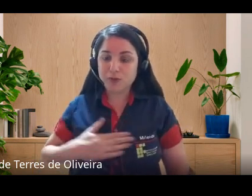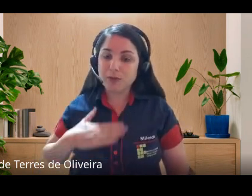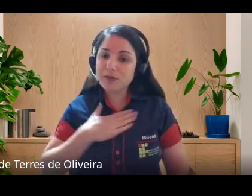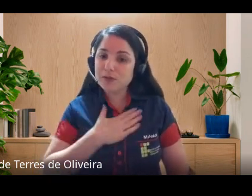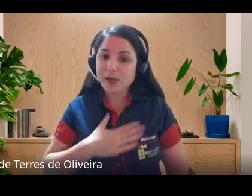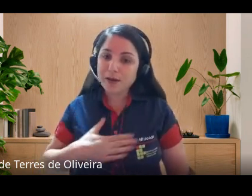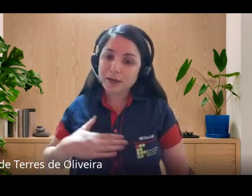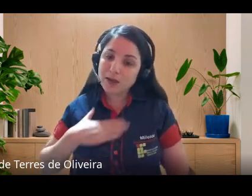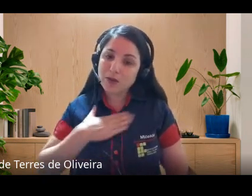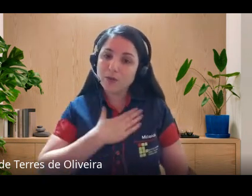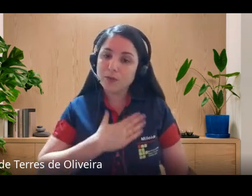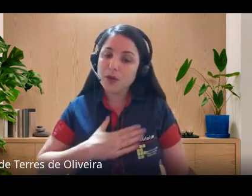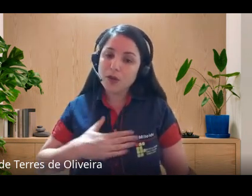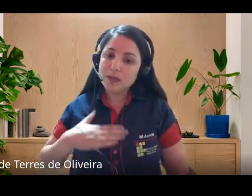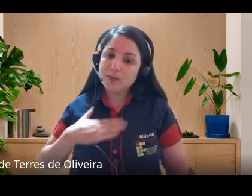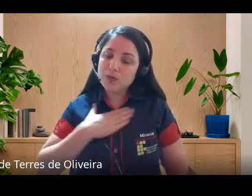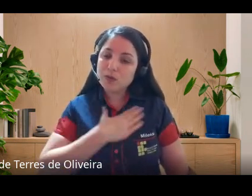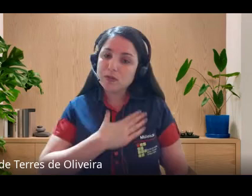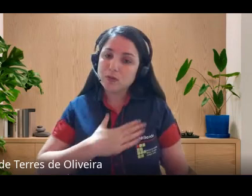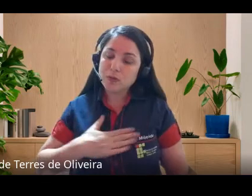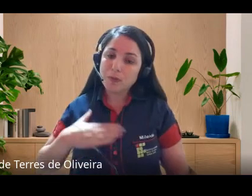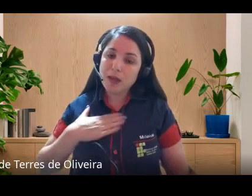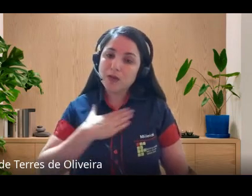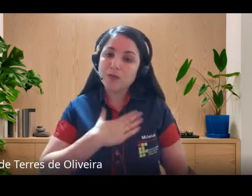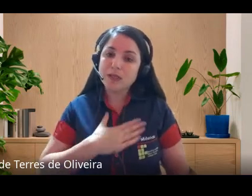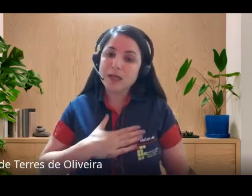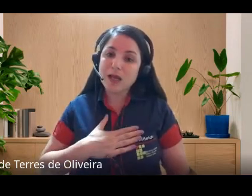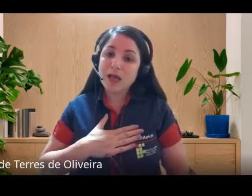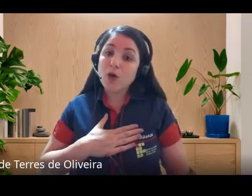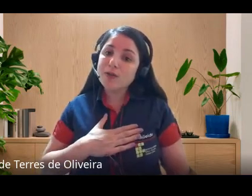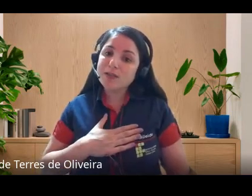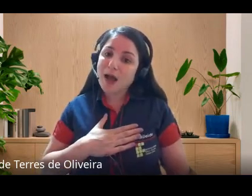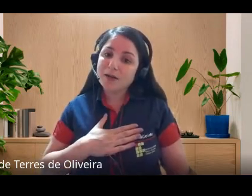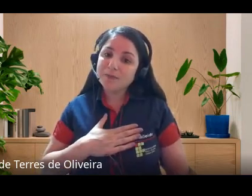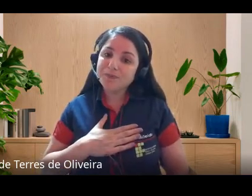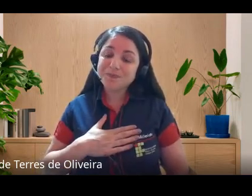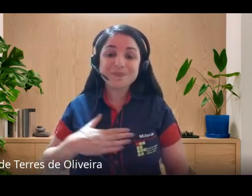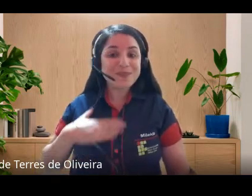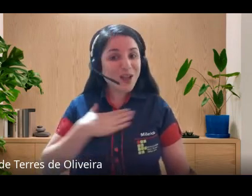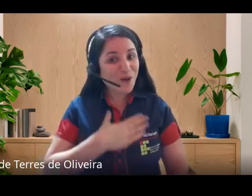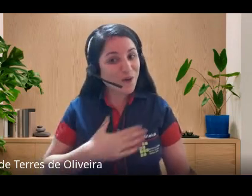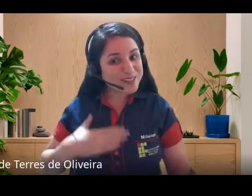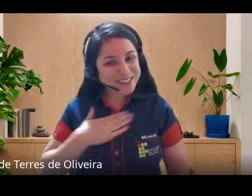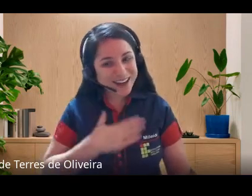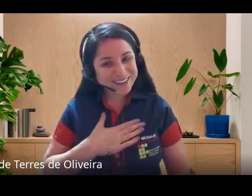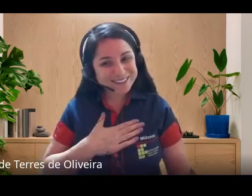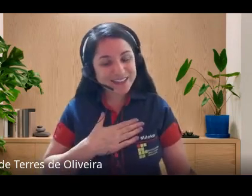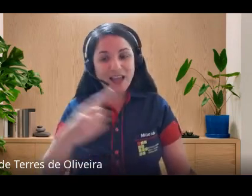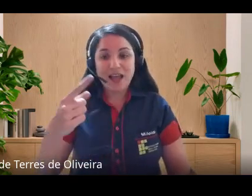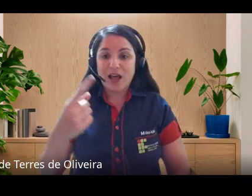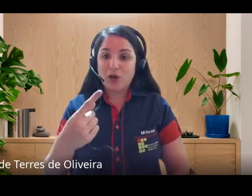faço um movimento circular aqui, ó, em cima do meu peito, seria gostar.